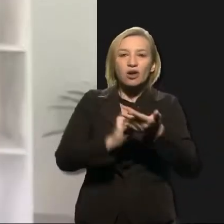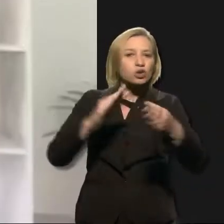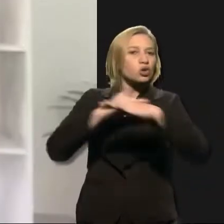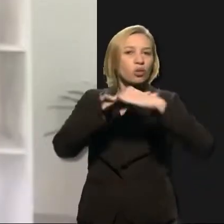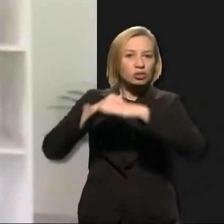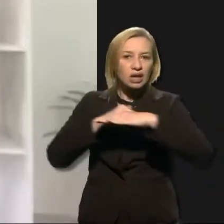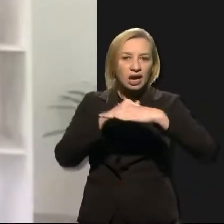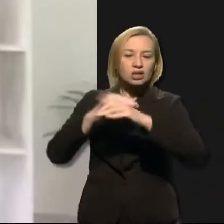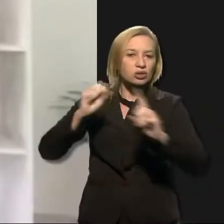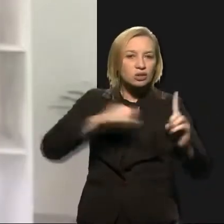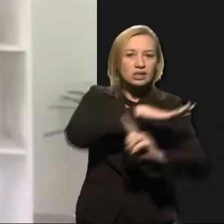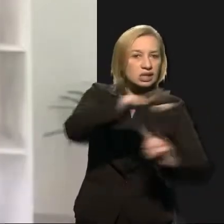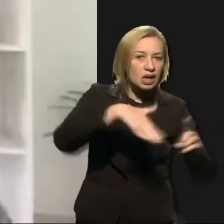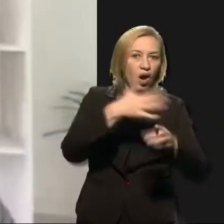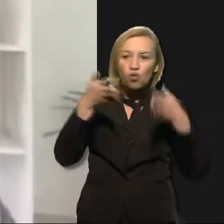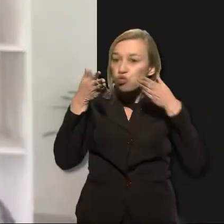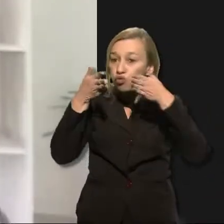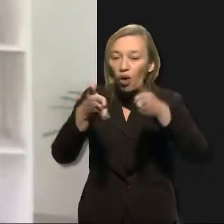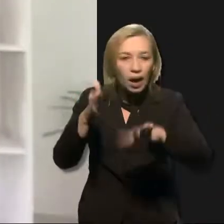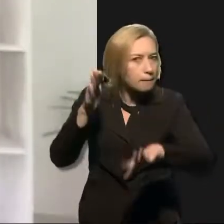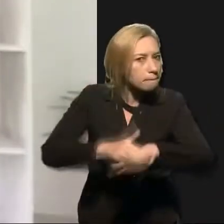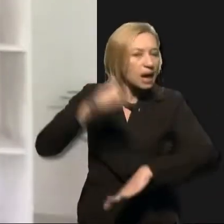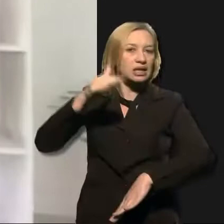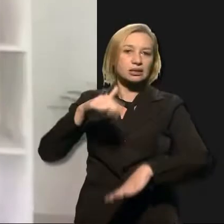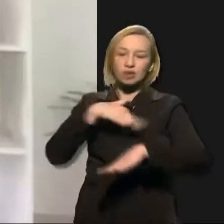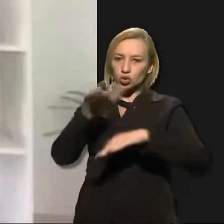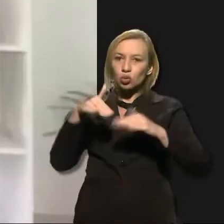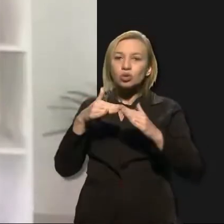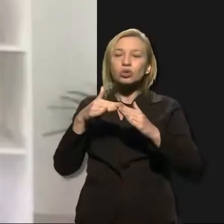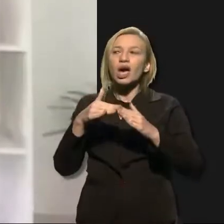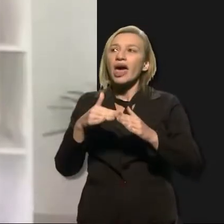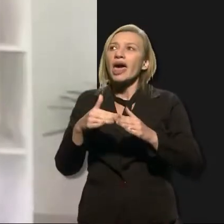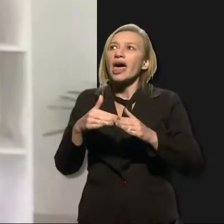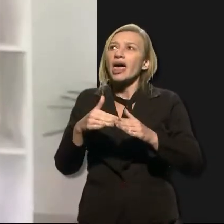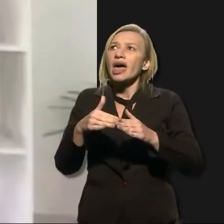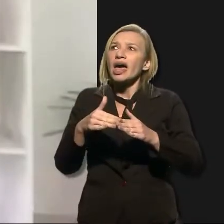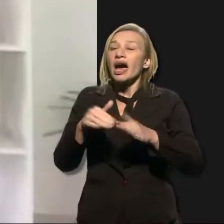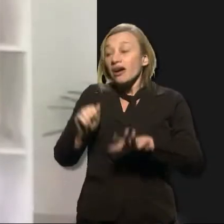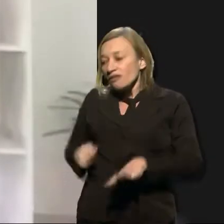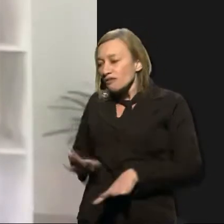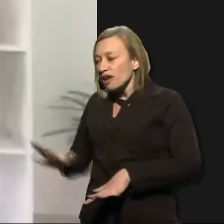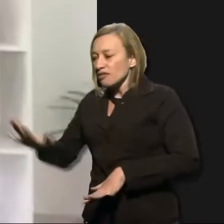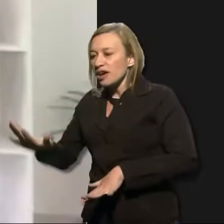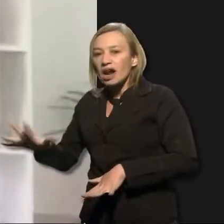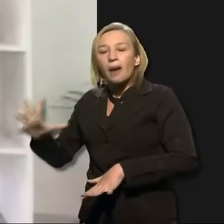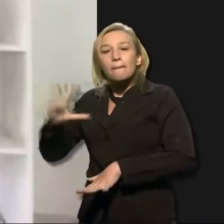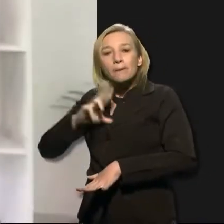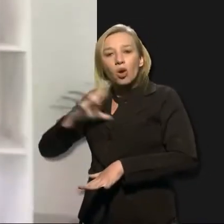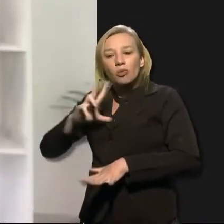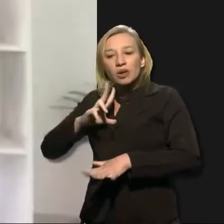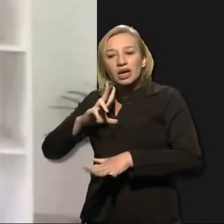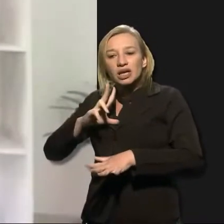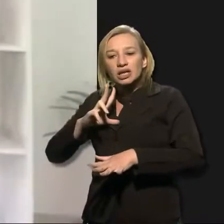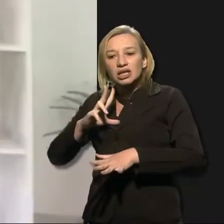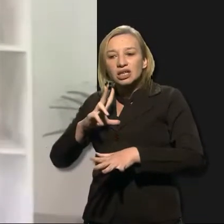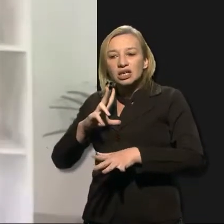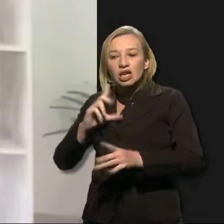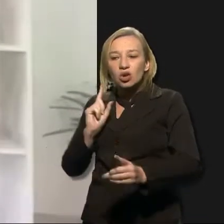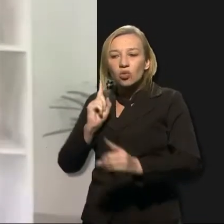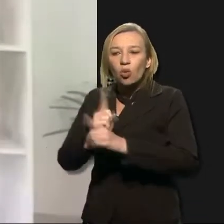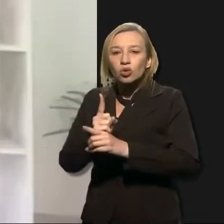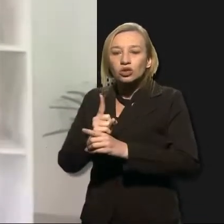quando a desigualdade social fica muito mais óbvia para todo mundo, é a favela, ela própria, que